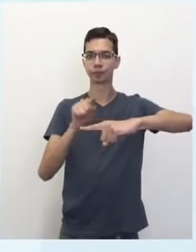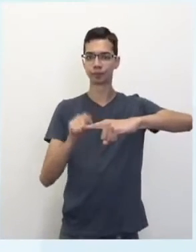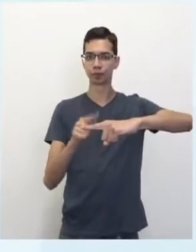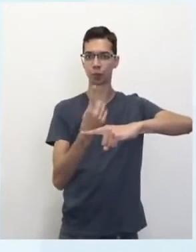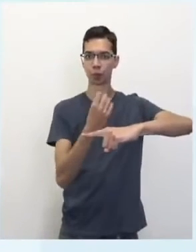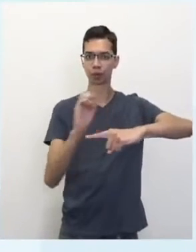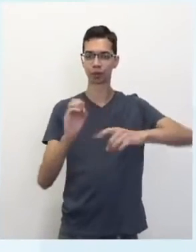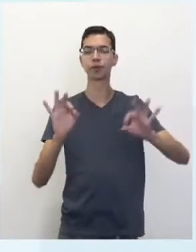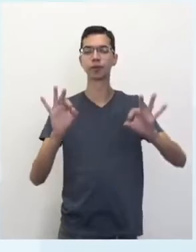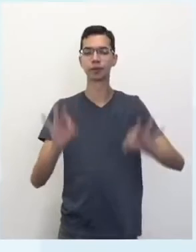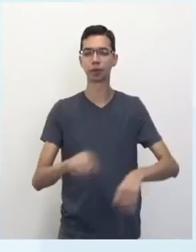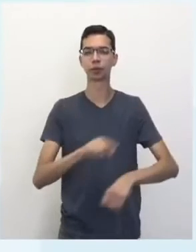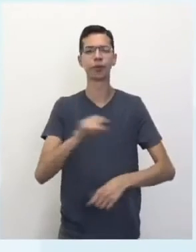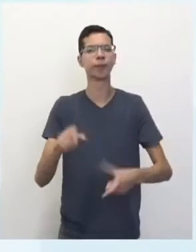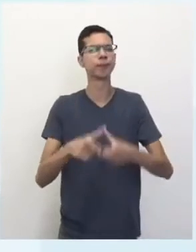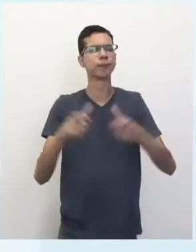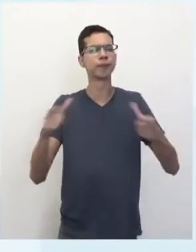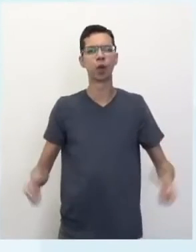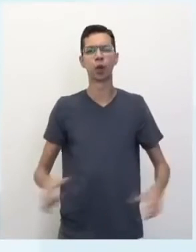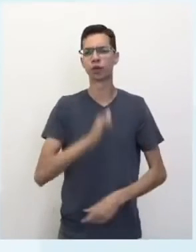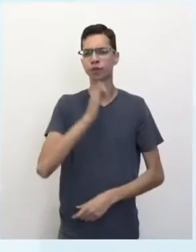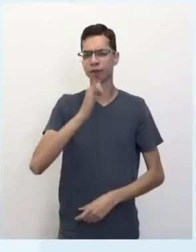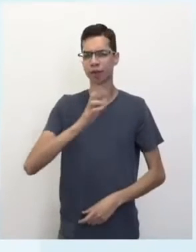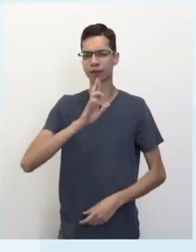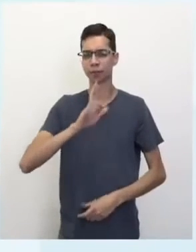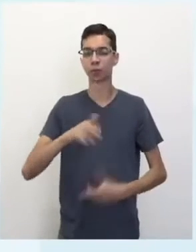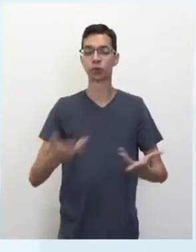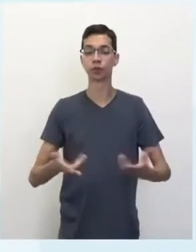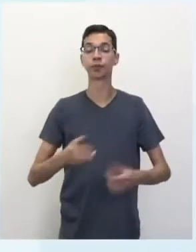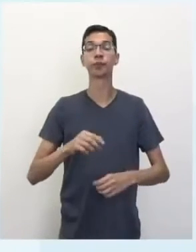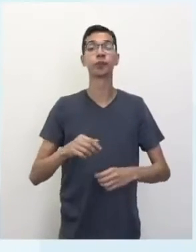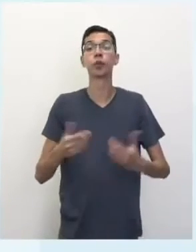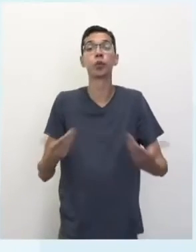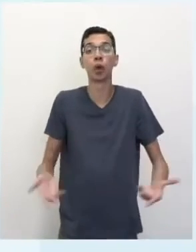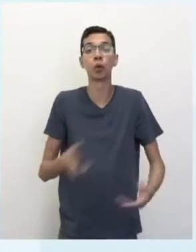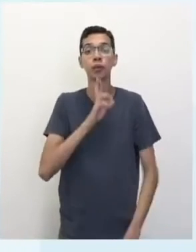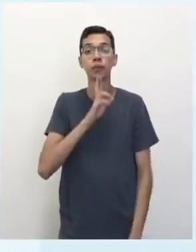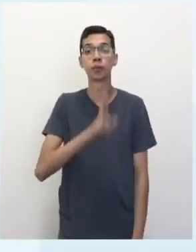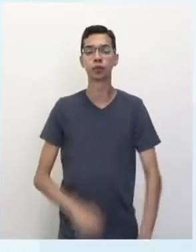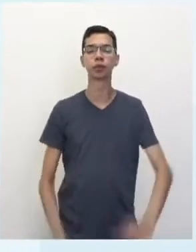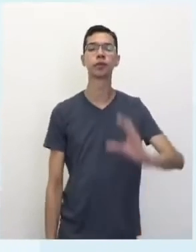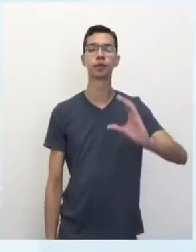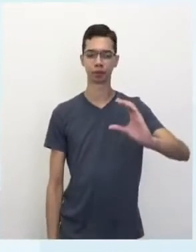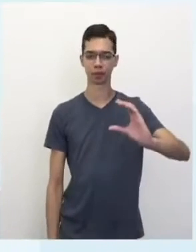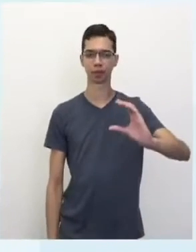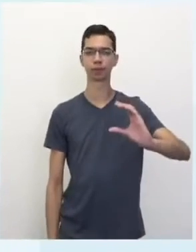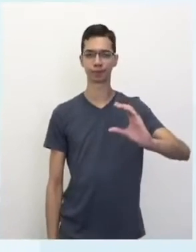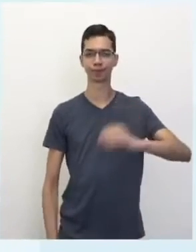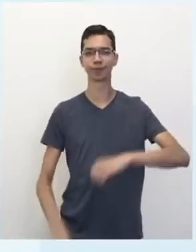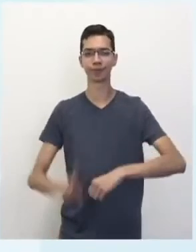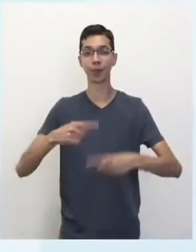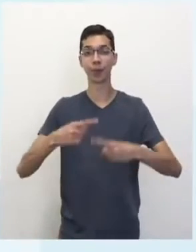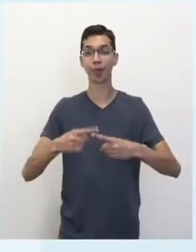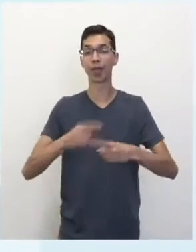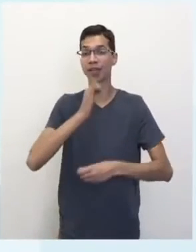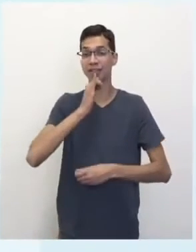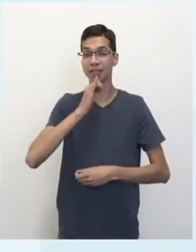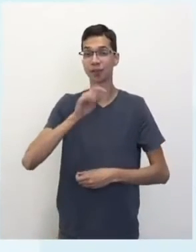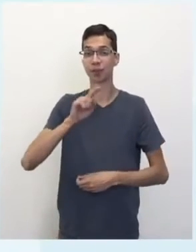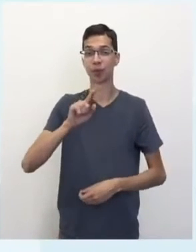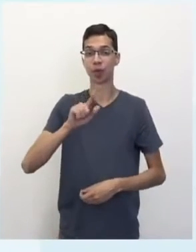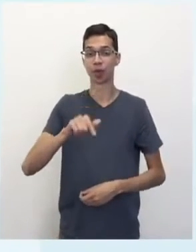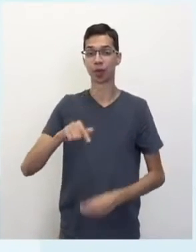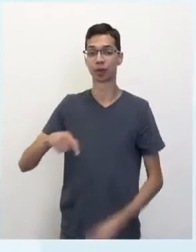muitos comentaram. Então, a alternativa é a C. O giro dado por Lourenço foi de meia volta para a